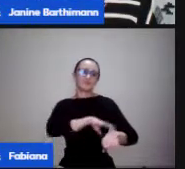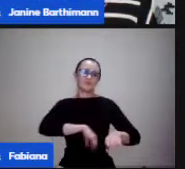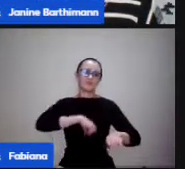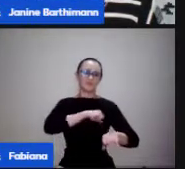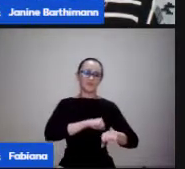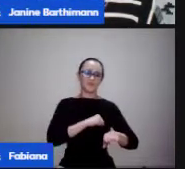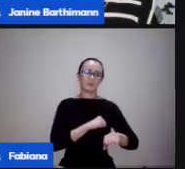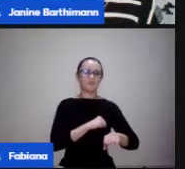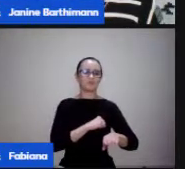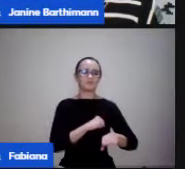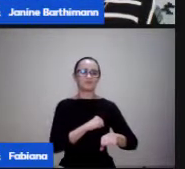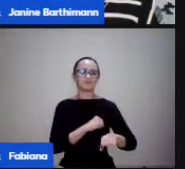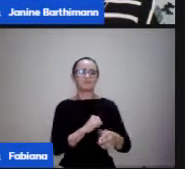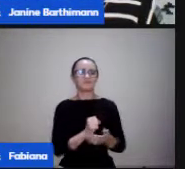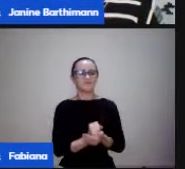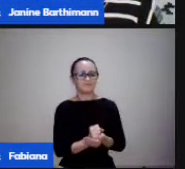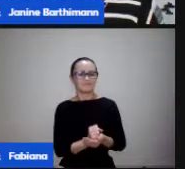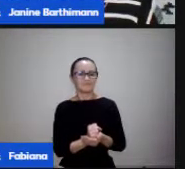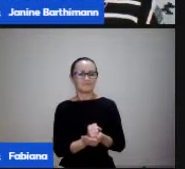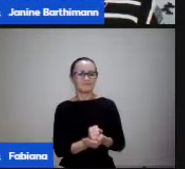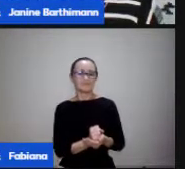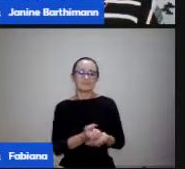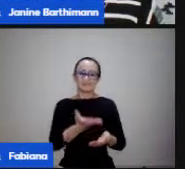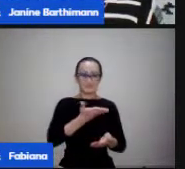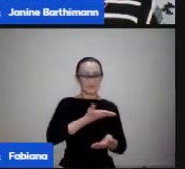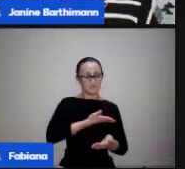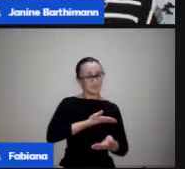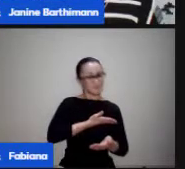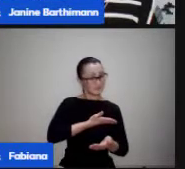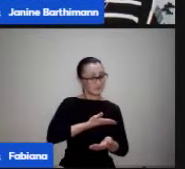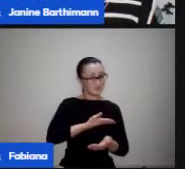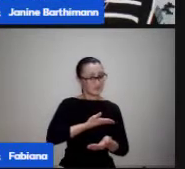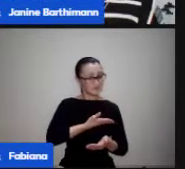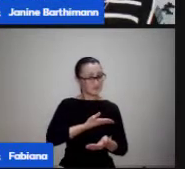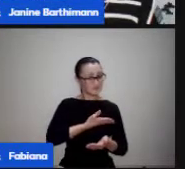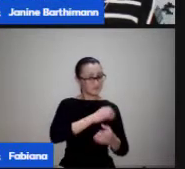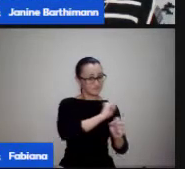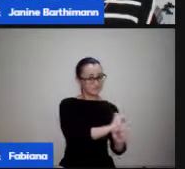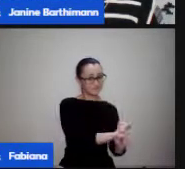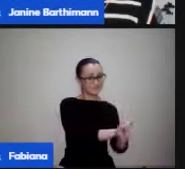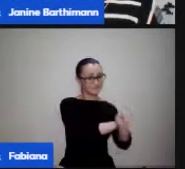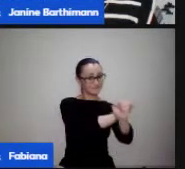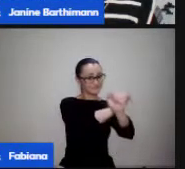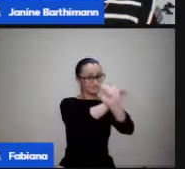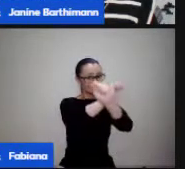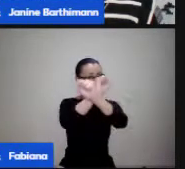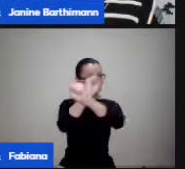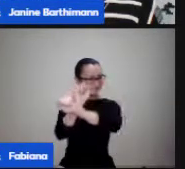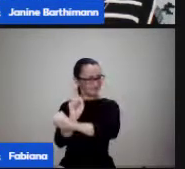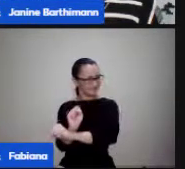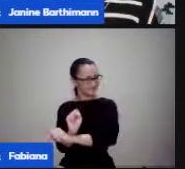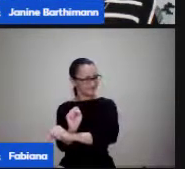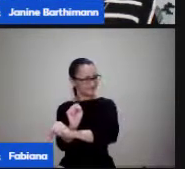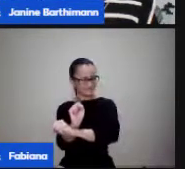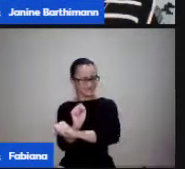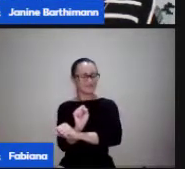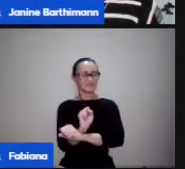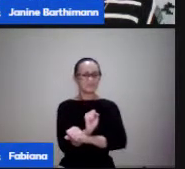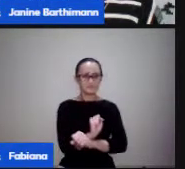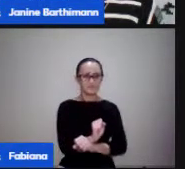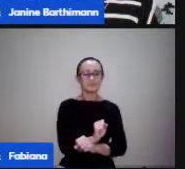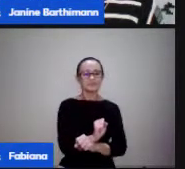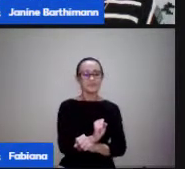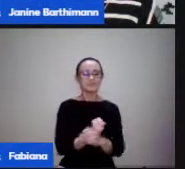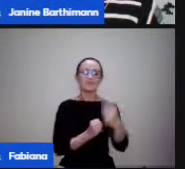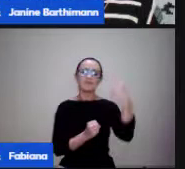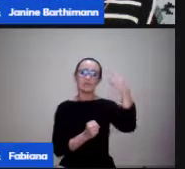de camaradas, de amigos, de esperançares, né, Sônia? Então, acredito que